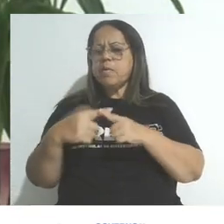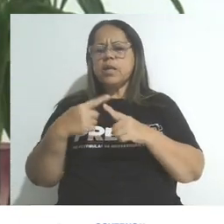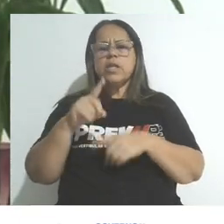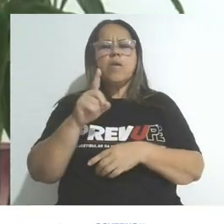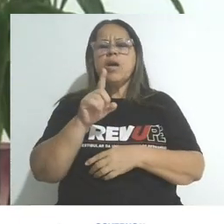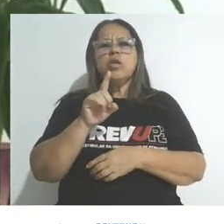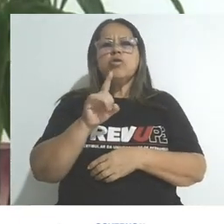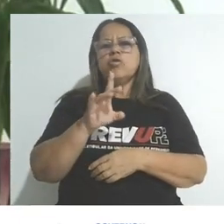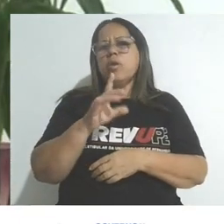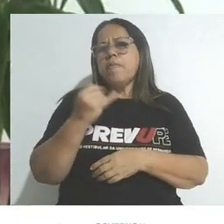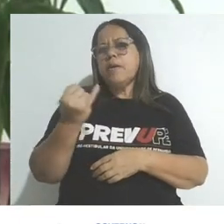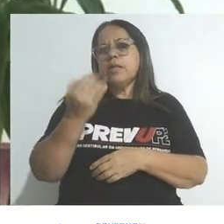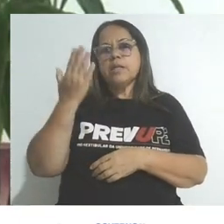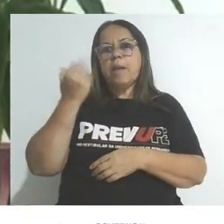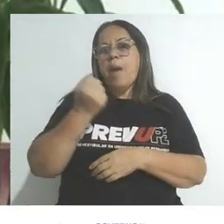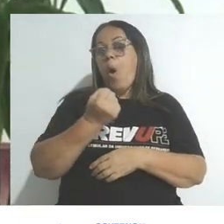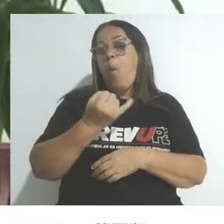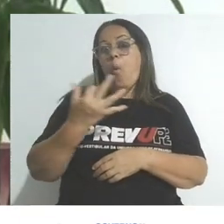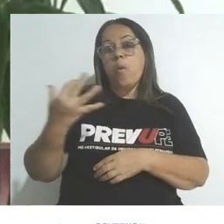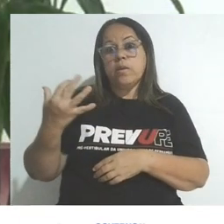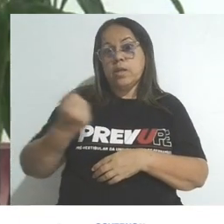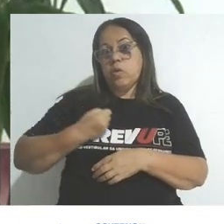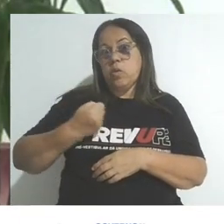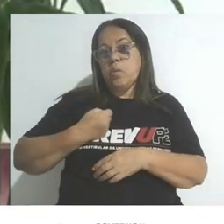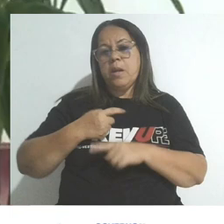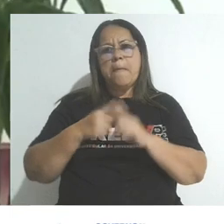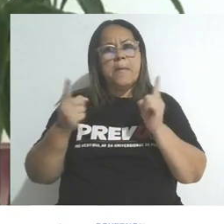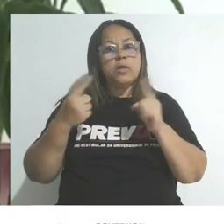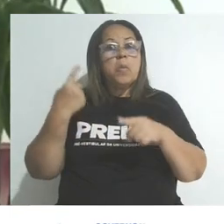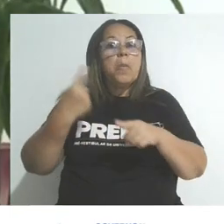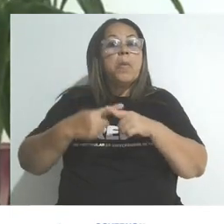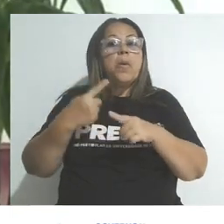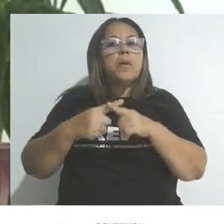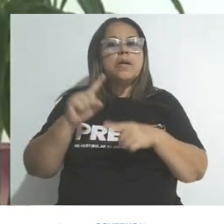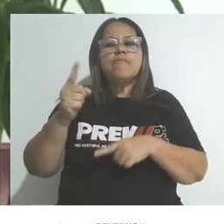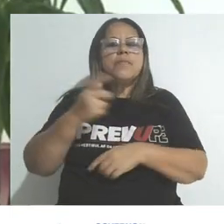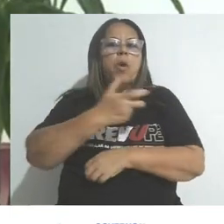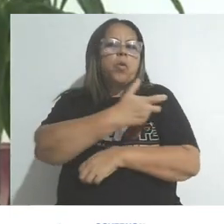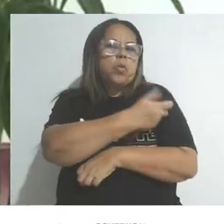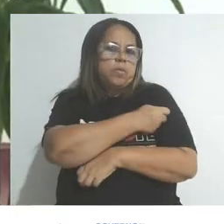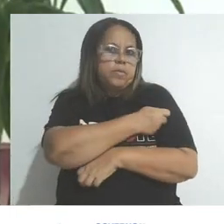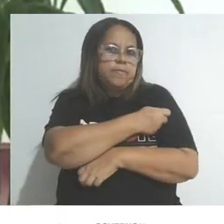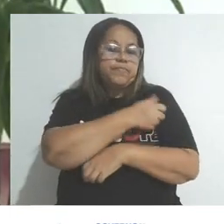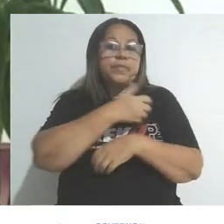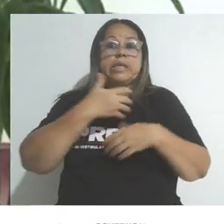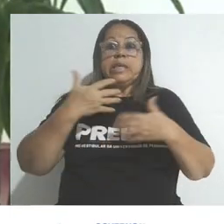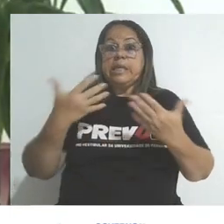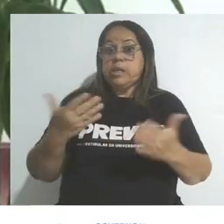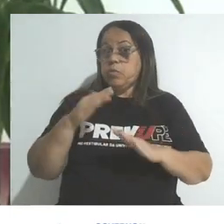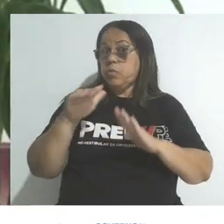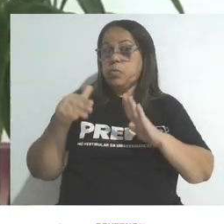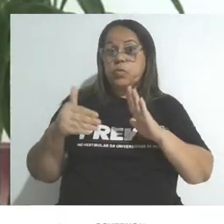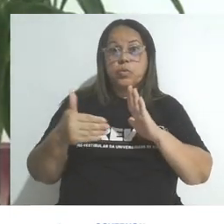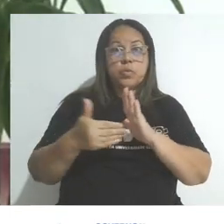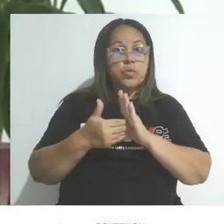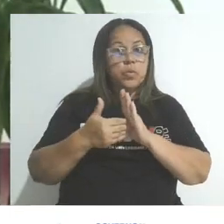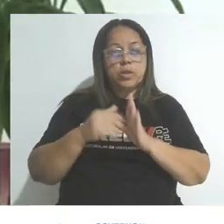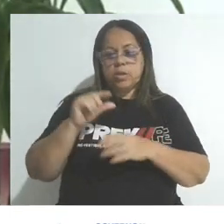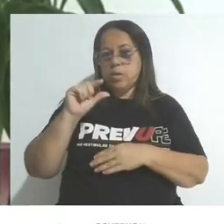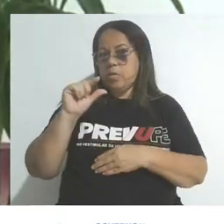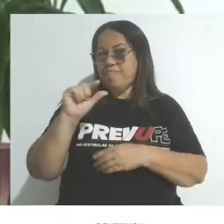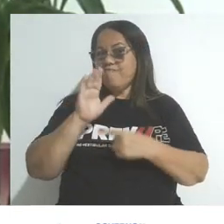só importante saber os números, mas também a razão delas não terem tomado. Então, tudo isso é um